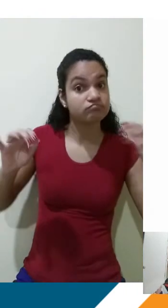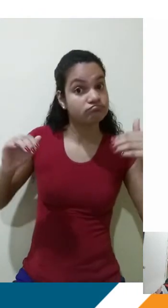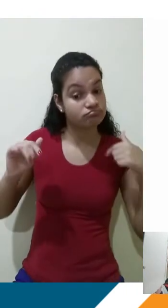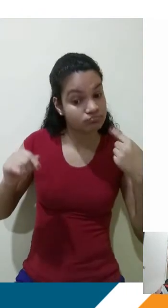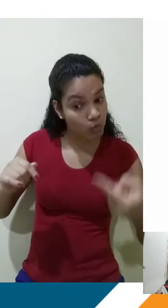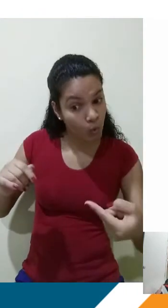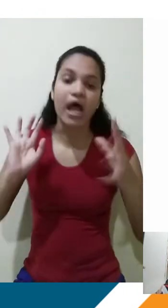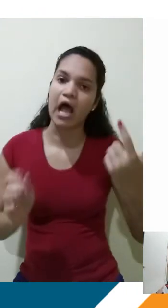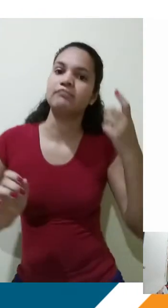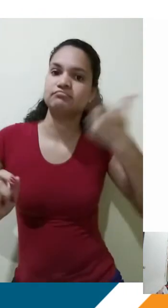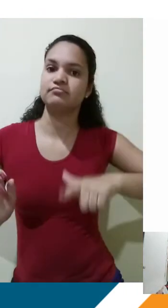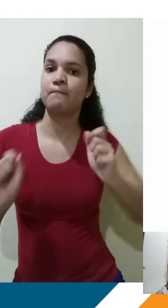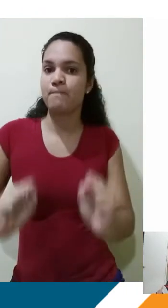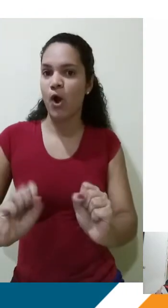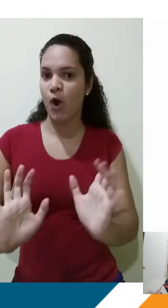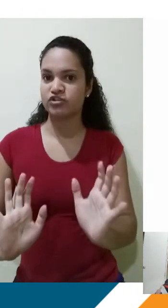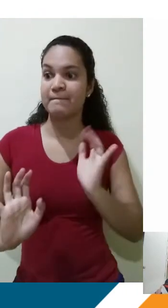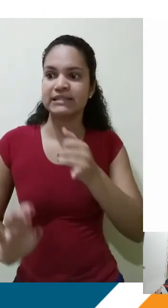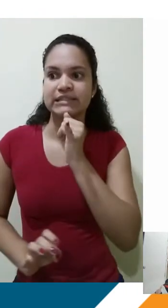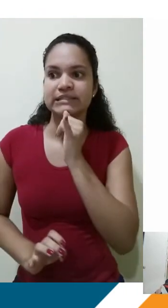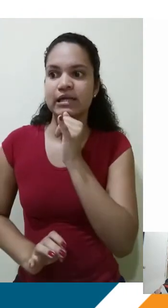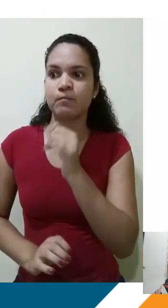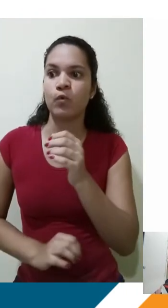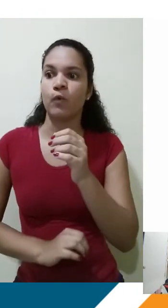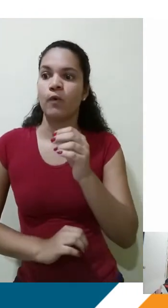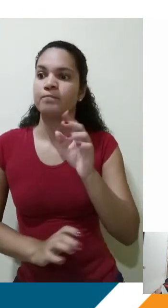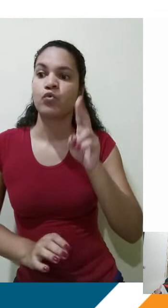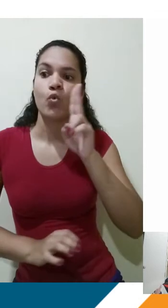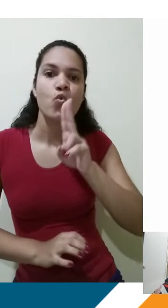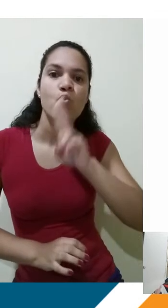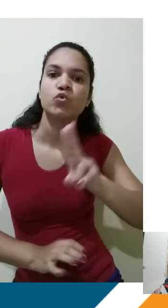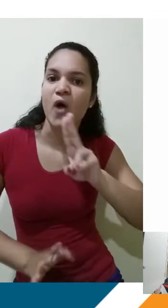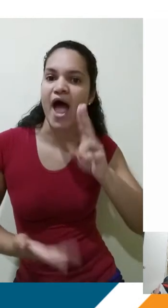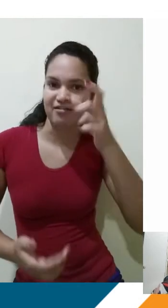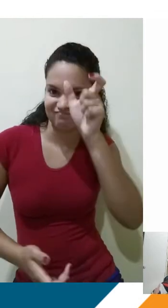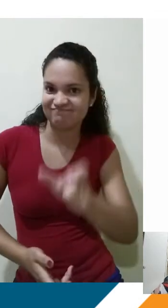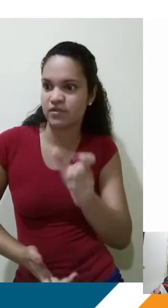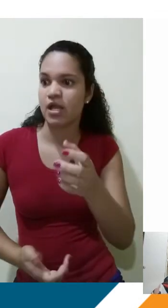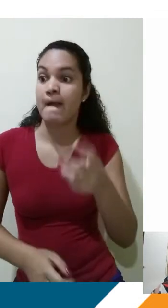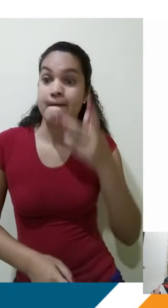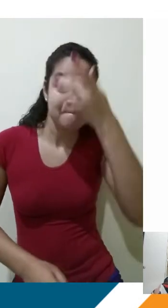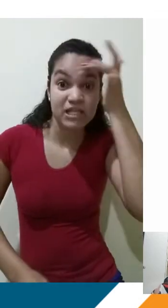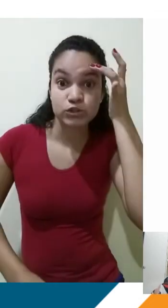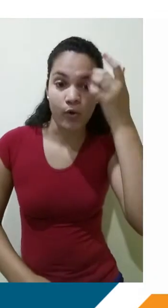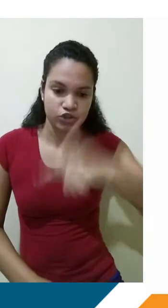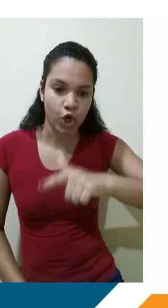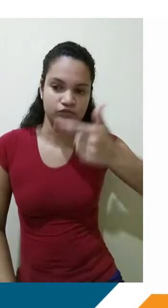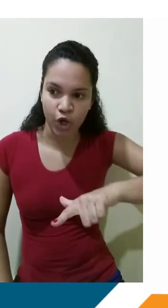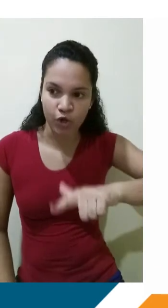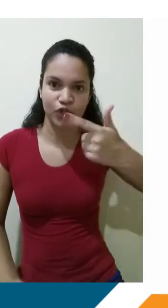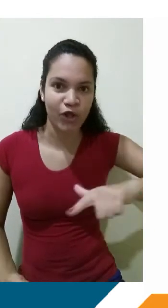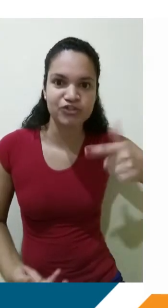palavra usuário e a palavra informações se repetem 2 vezes em espaços muito curtos de tempo, e isso não é produtivo para a coesão.